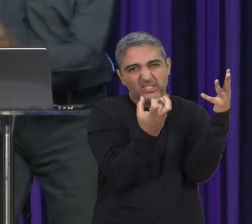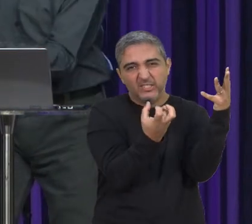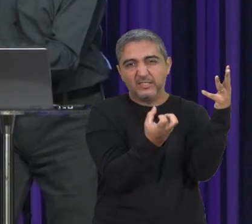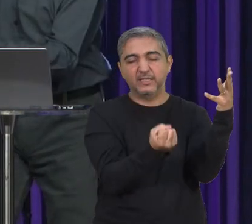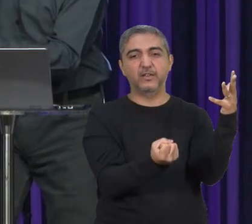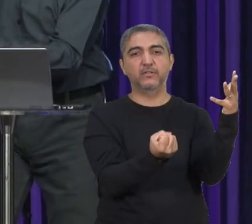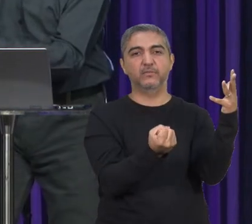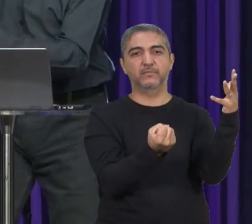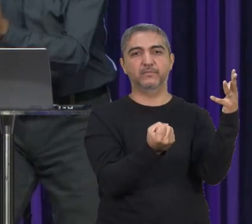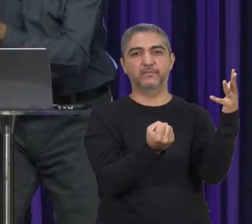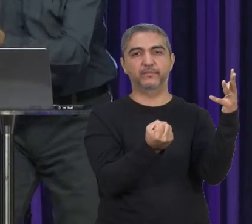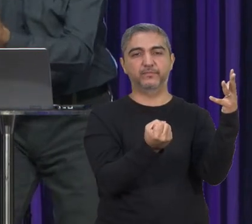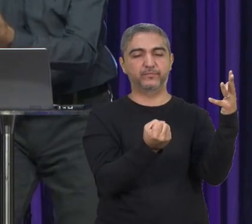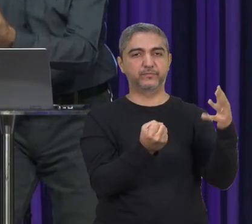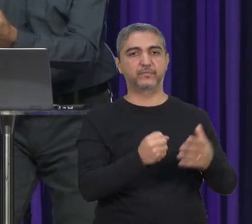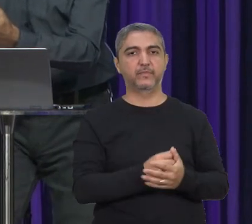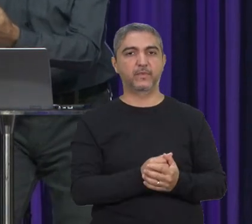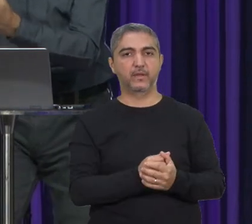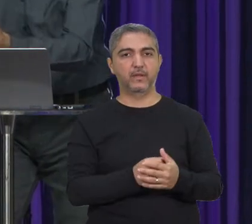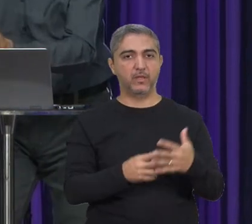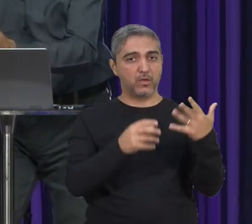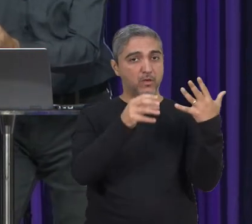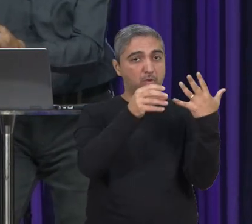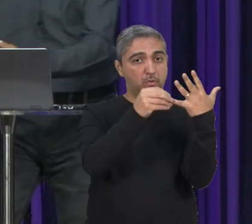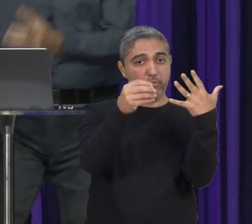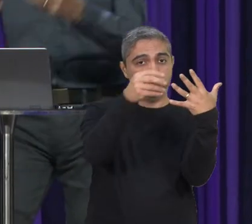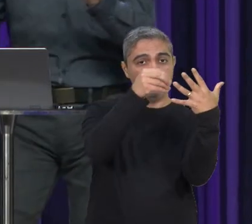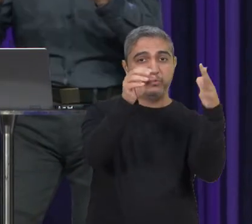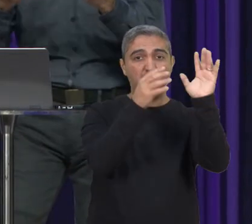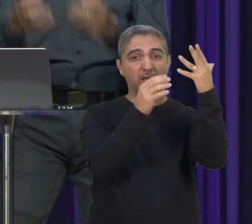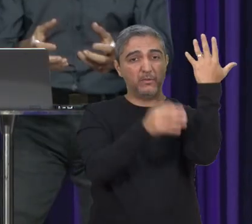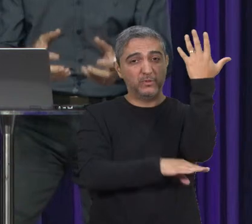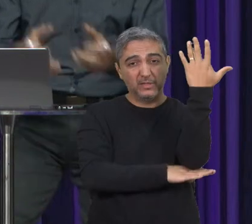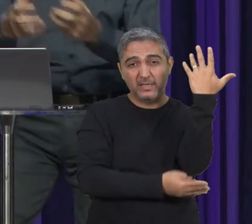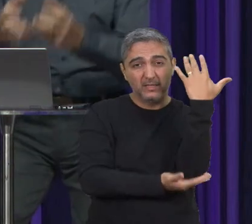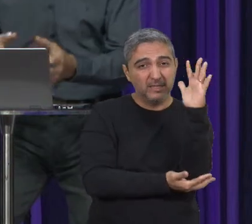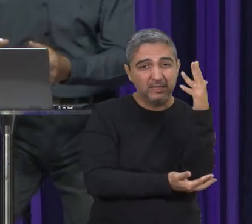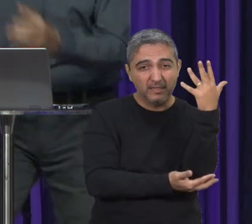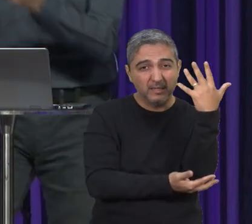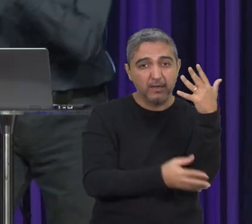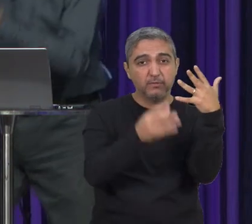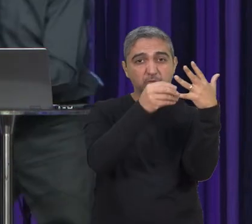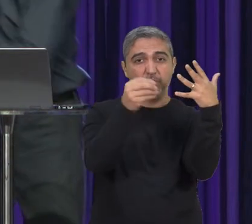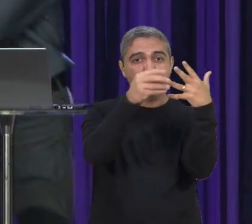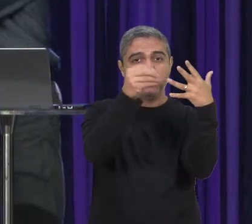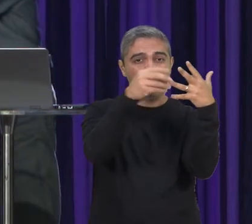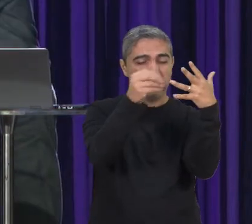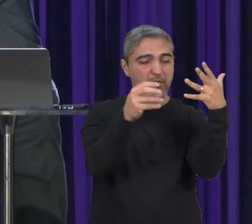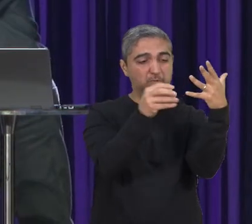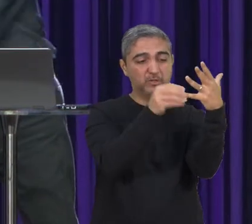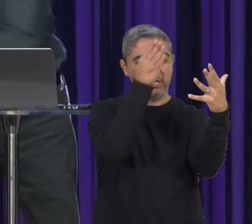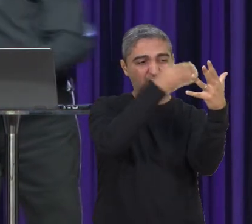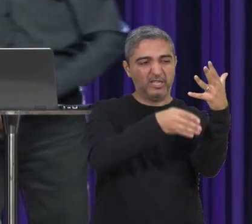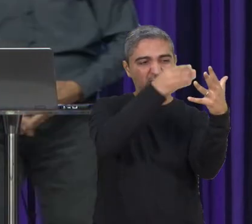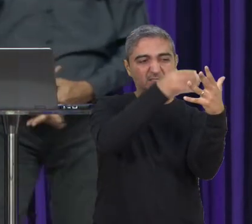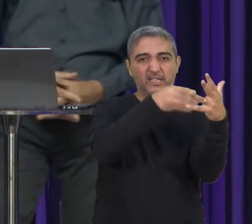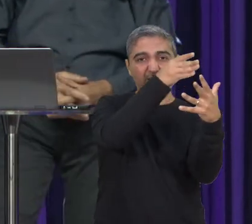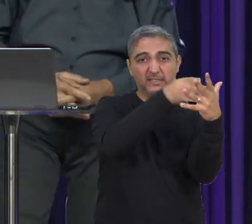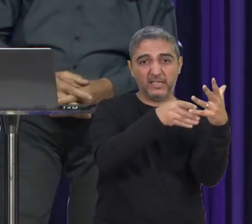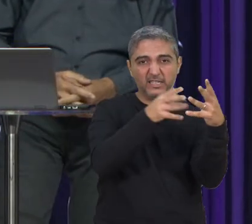Esses ramos imprestáveis e secos são ajuntados no monte para serem